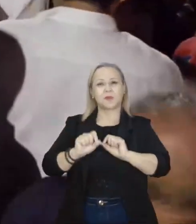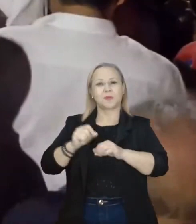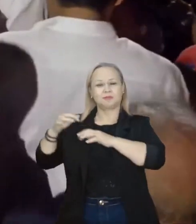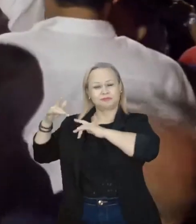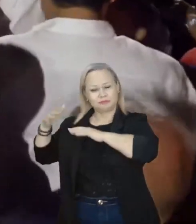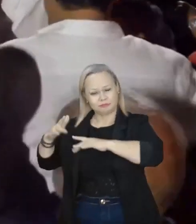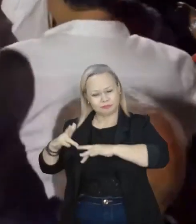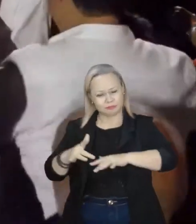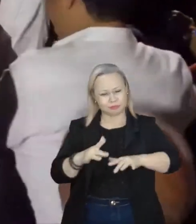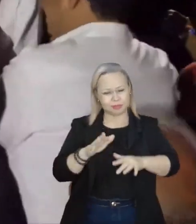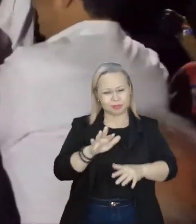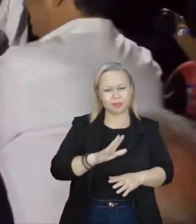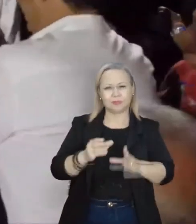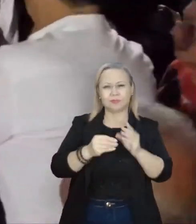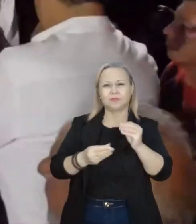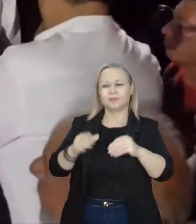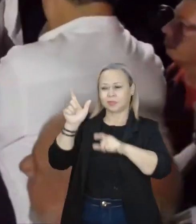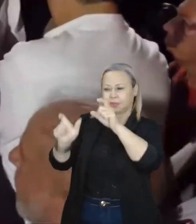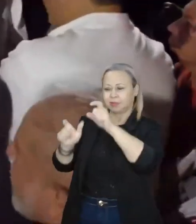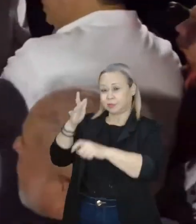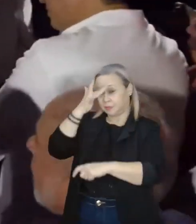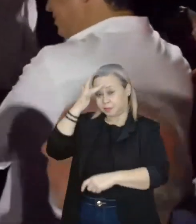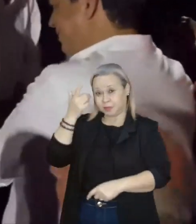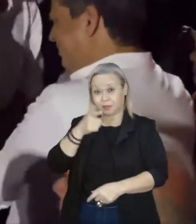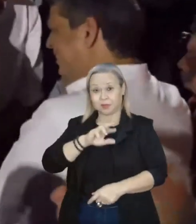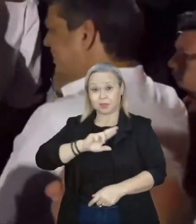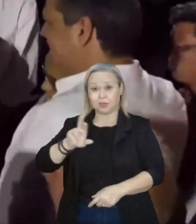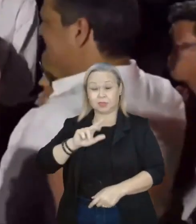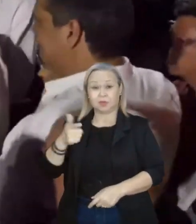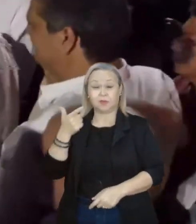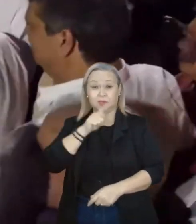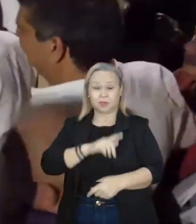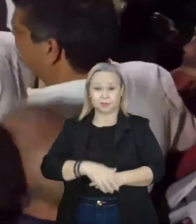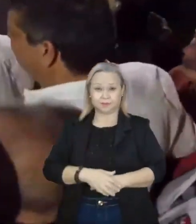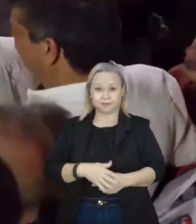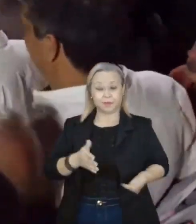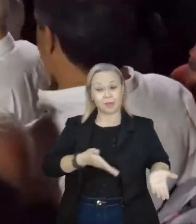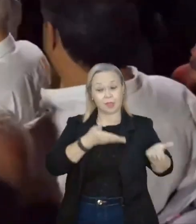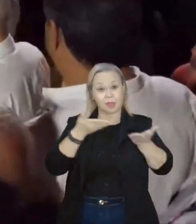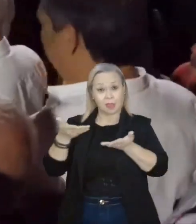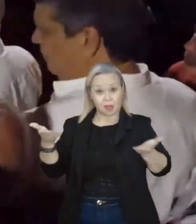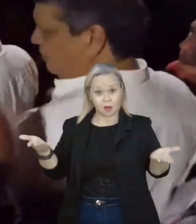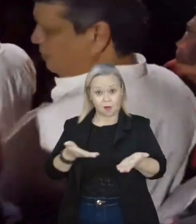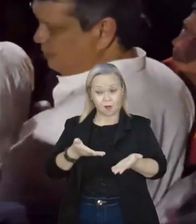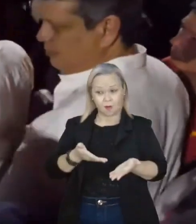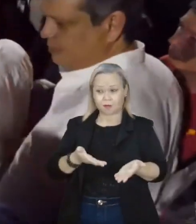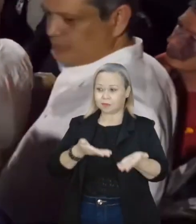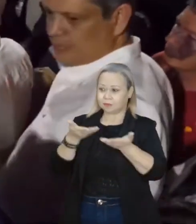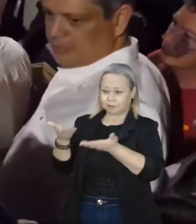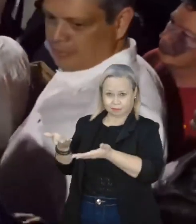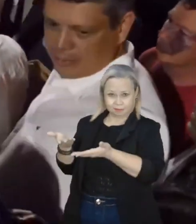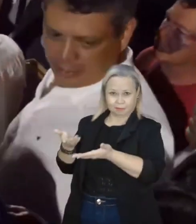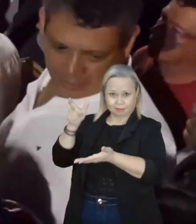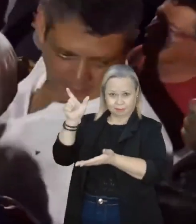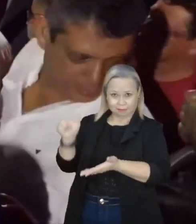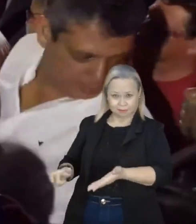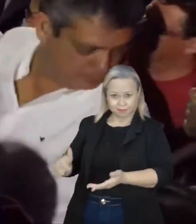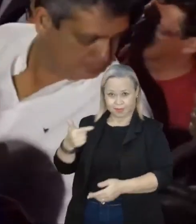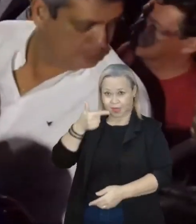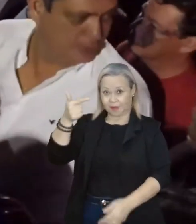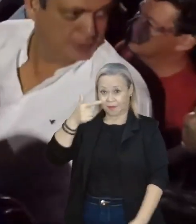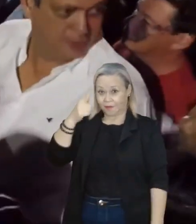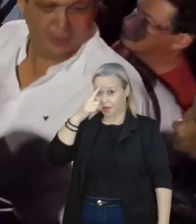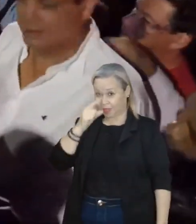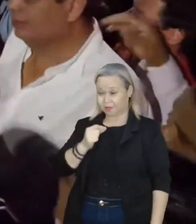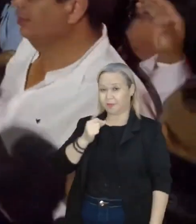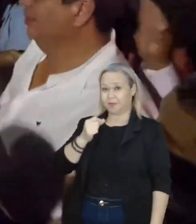e muita gente que não conseguiu estar. E agora eu quero passar a palavra para ele, que é vice-presidente